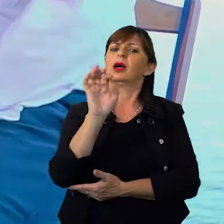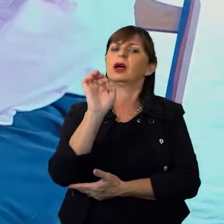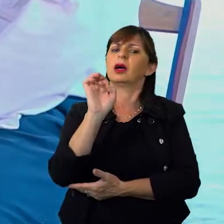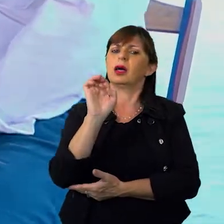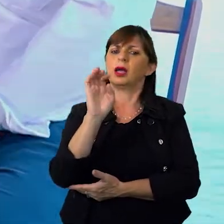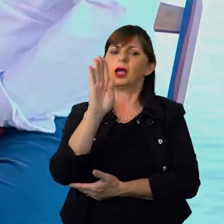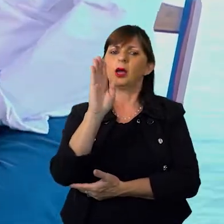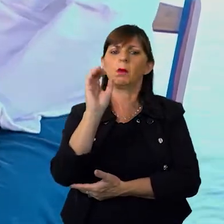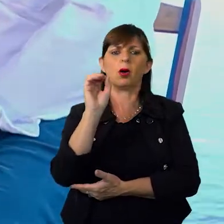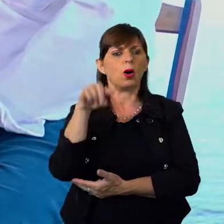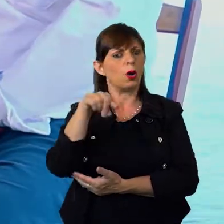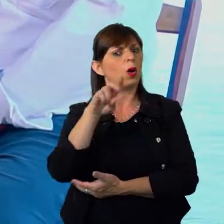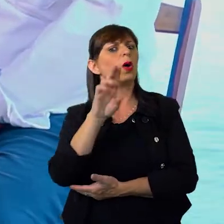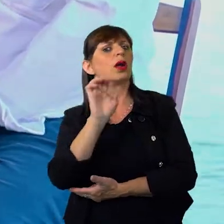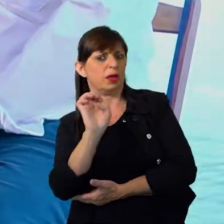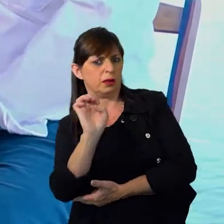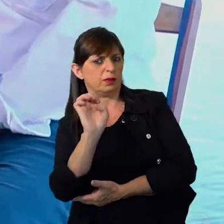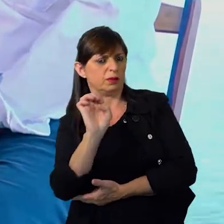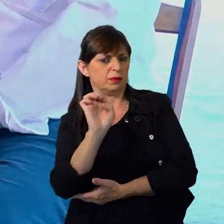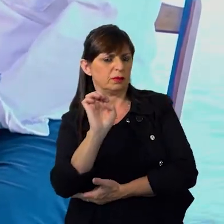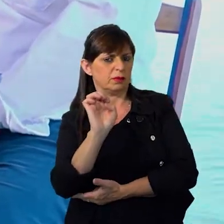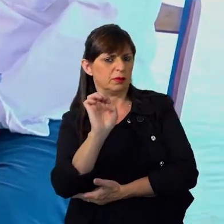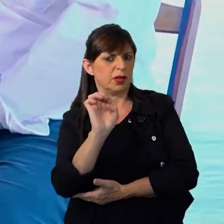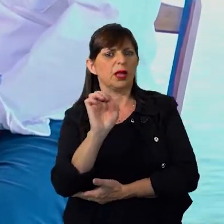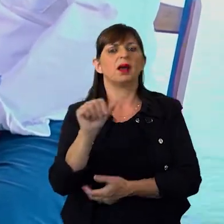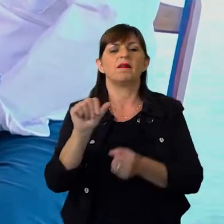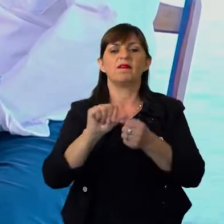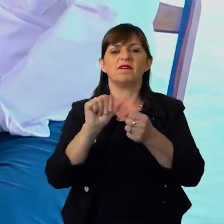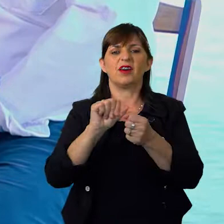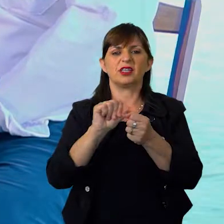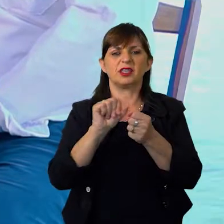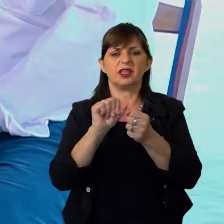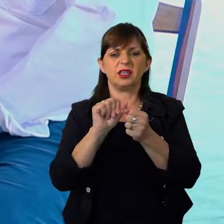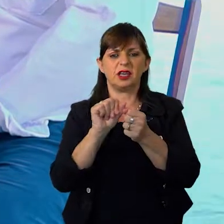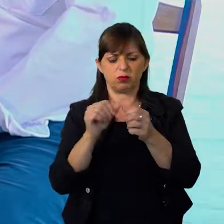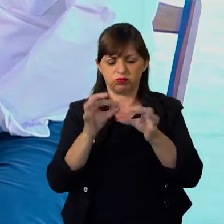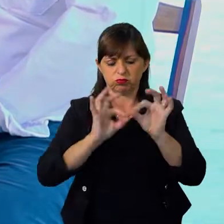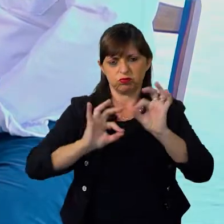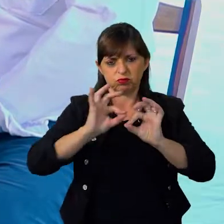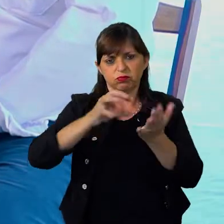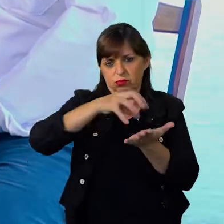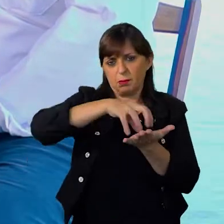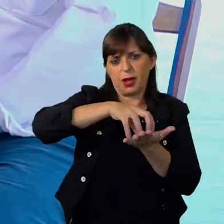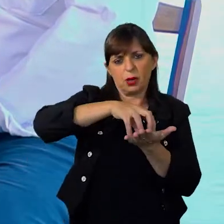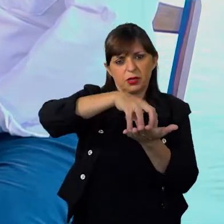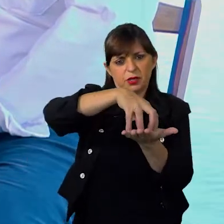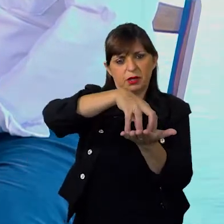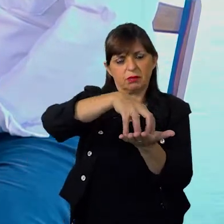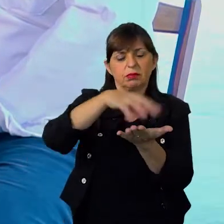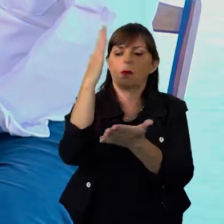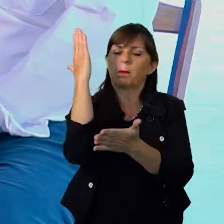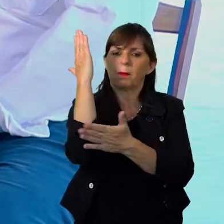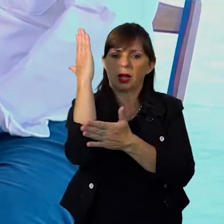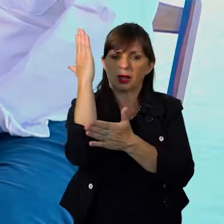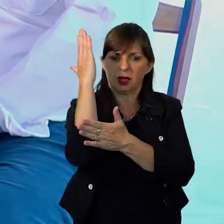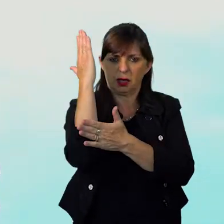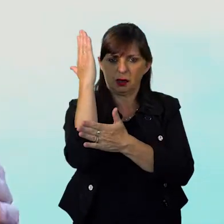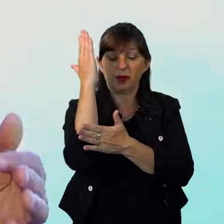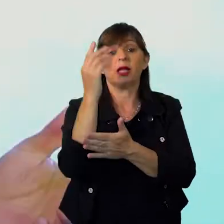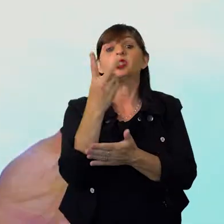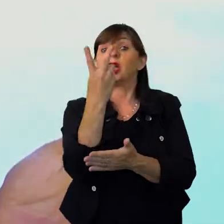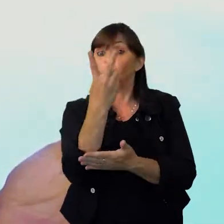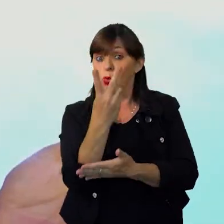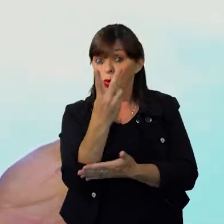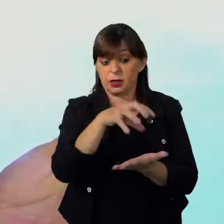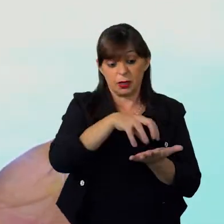e o remorso e quando ele sim Hannah vão se chamava empanado não é uma balsa na outra então duas balsas